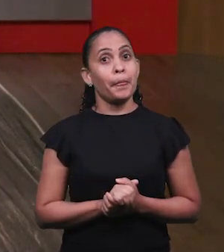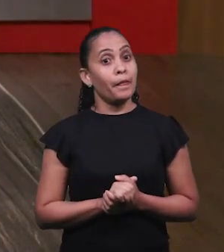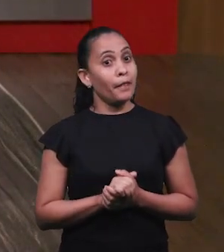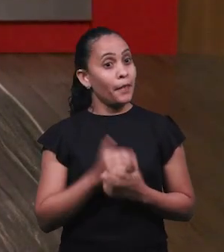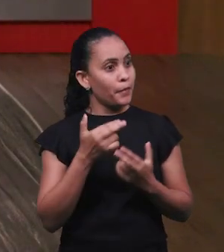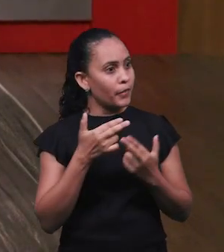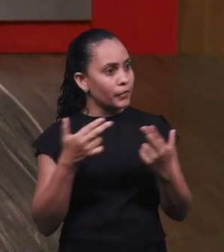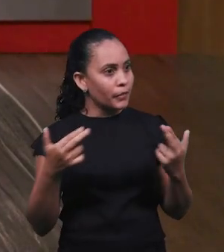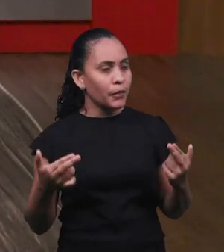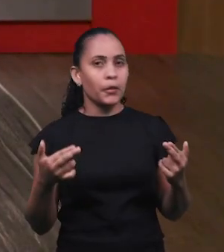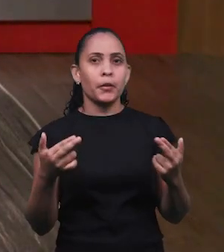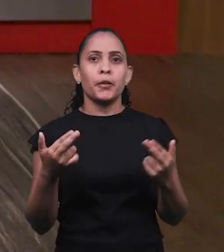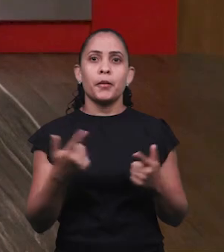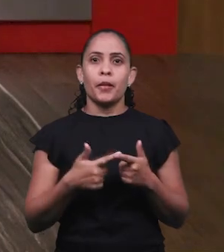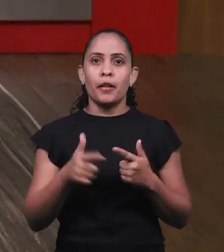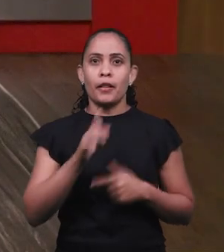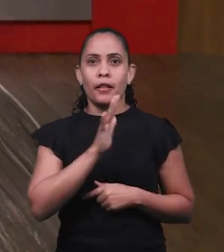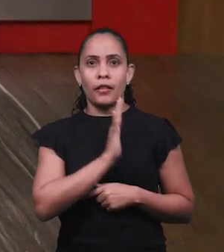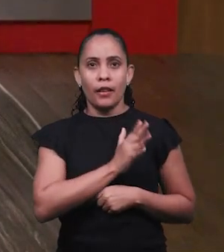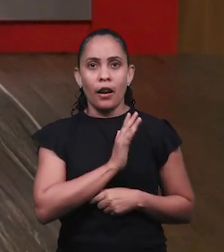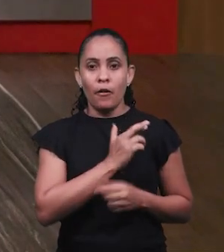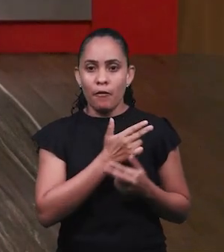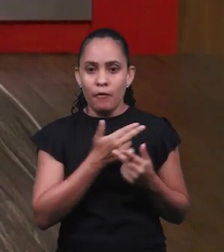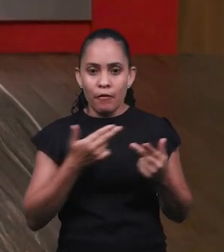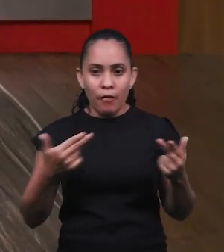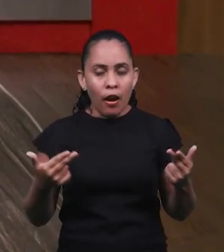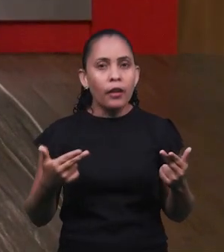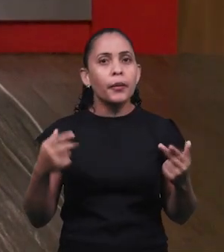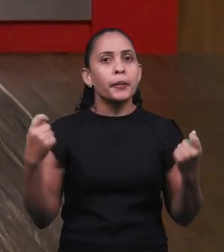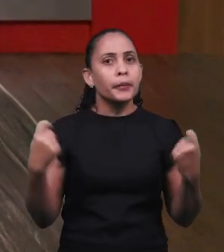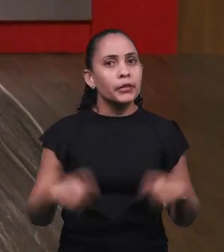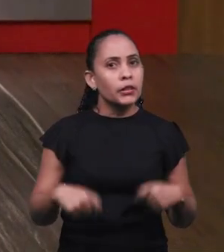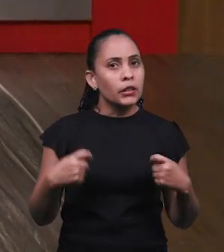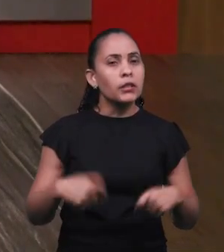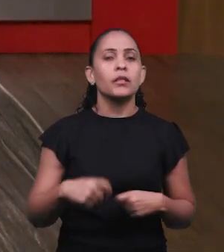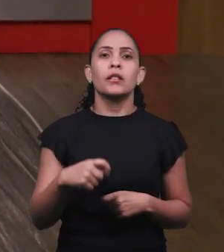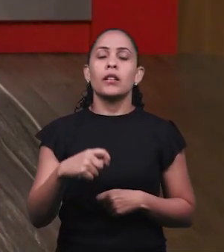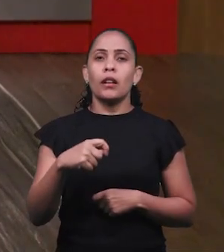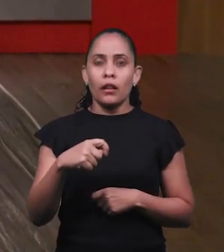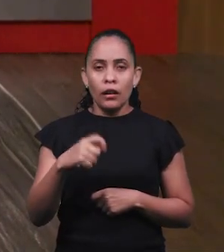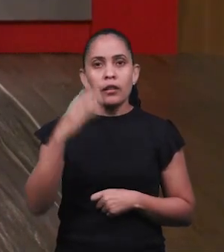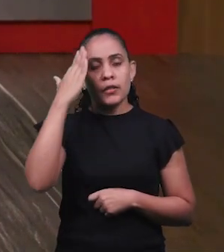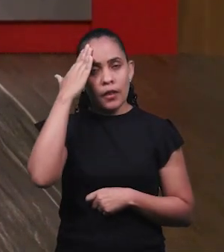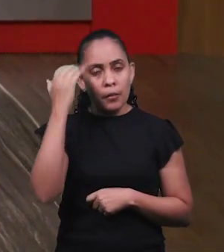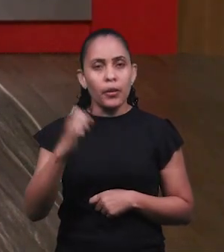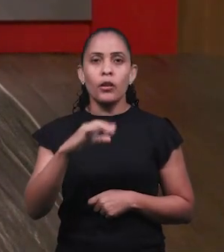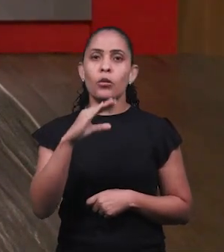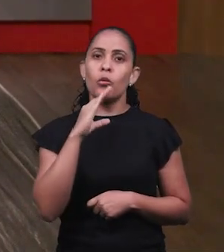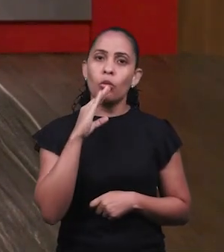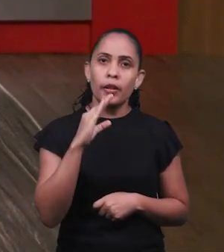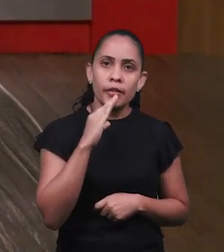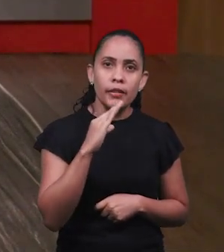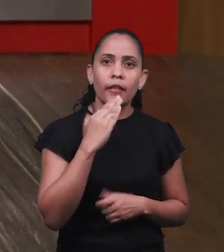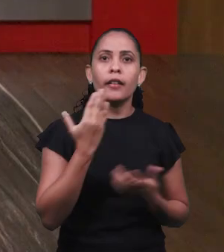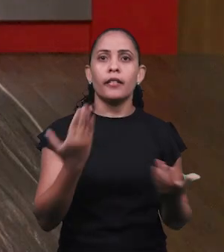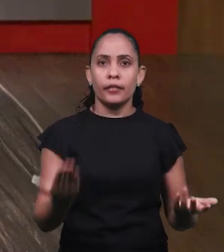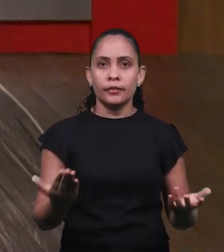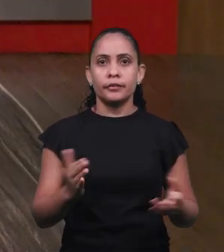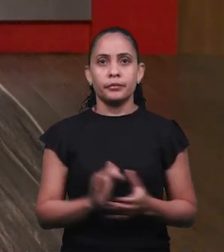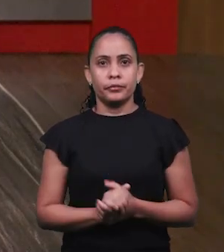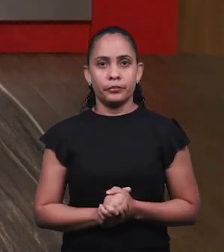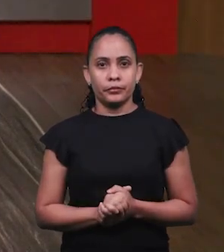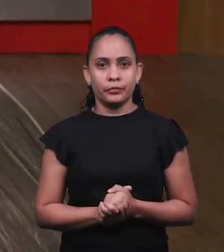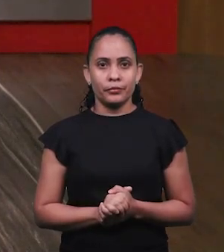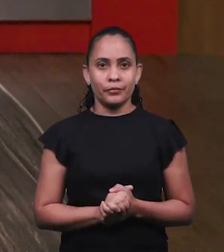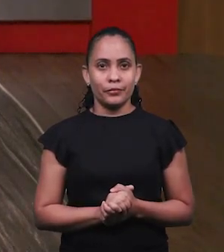né, cardíaca, e todos os aspectos. Essa conscientização é importante, né, doutora, para poder evitar de ter